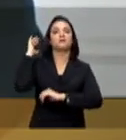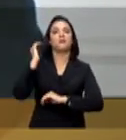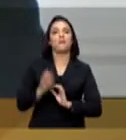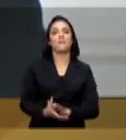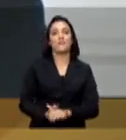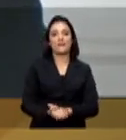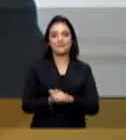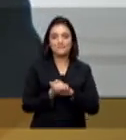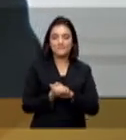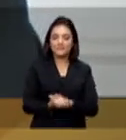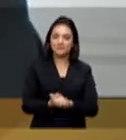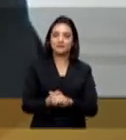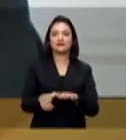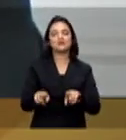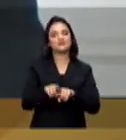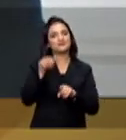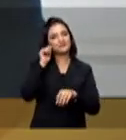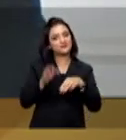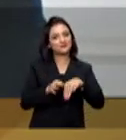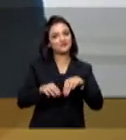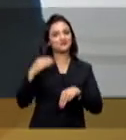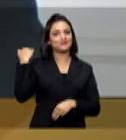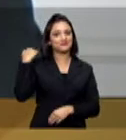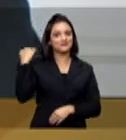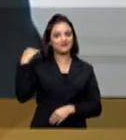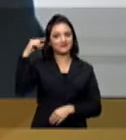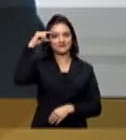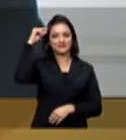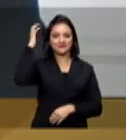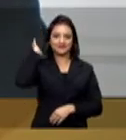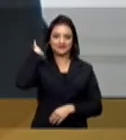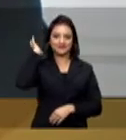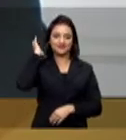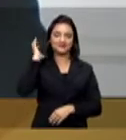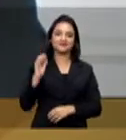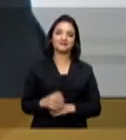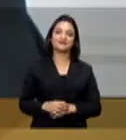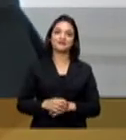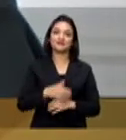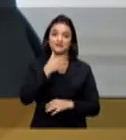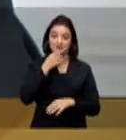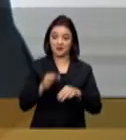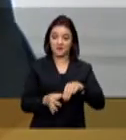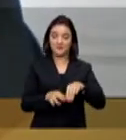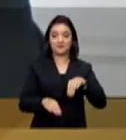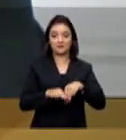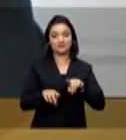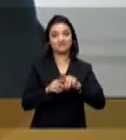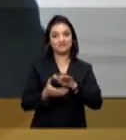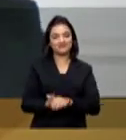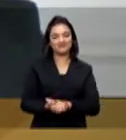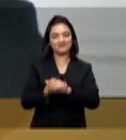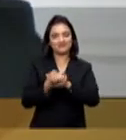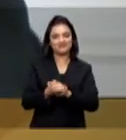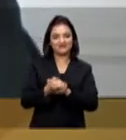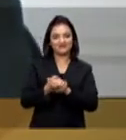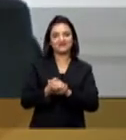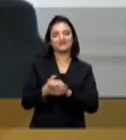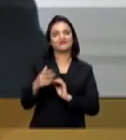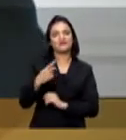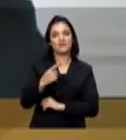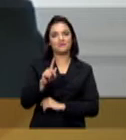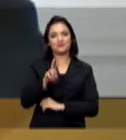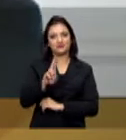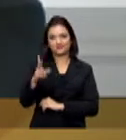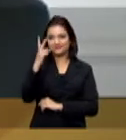979-962, Paulo Roberto Pereira, Lúcia, contra a MPF. Caros ministros, cumprimento também o doutor Augusto Aras,